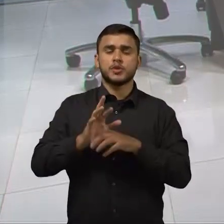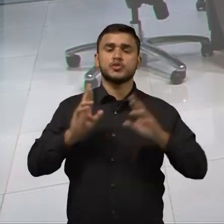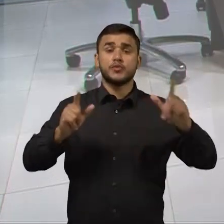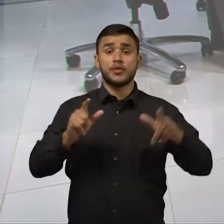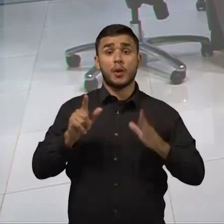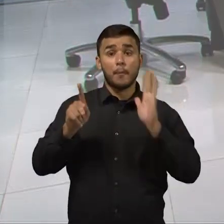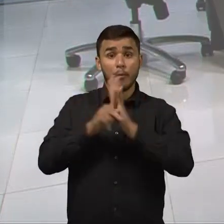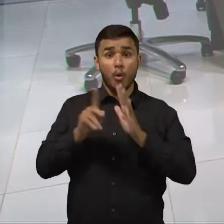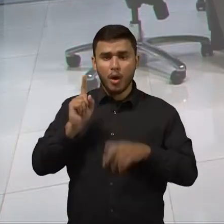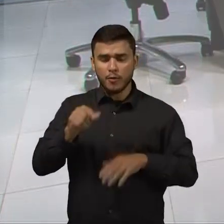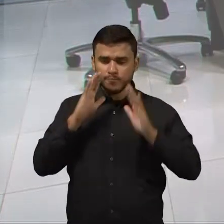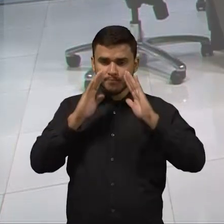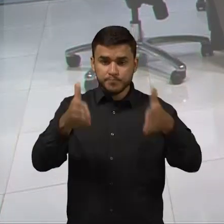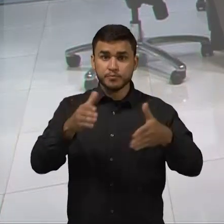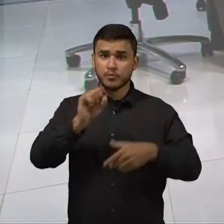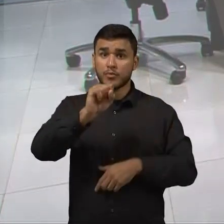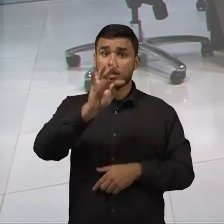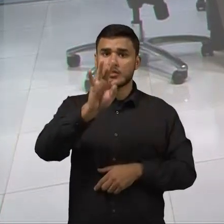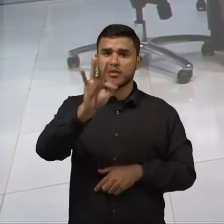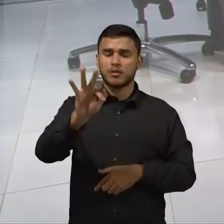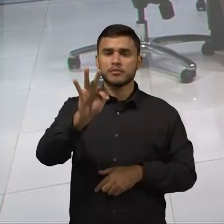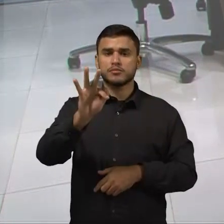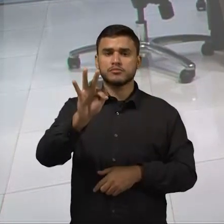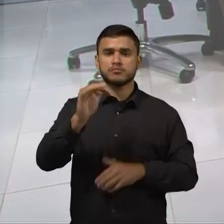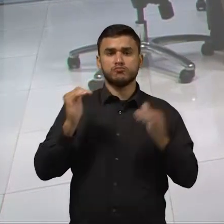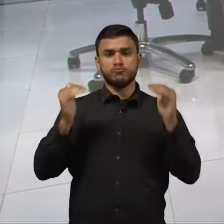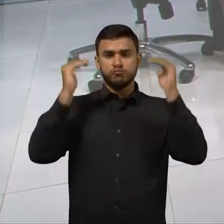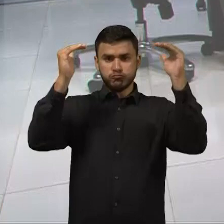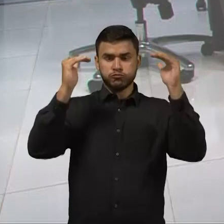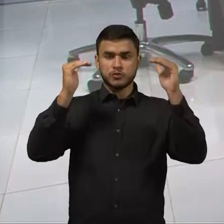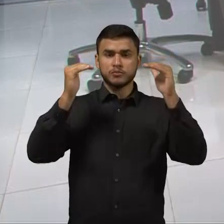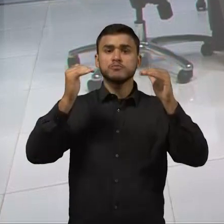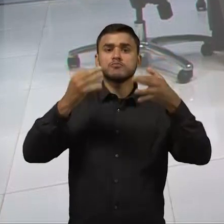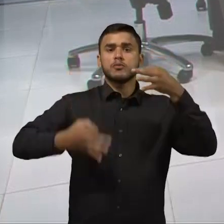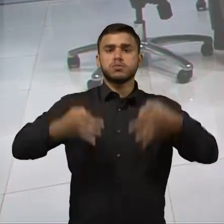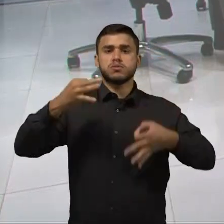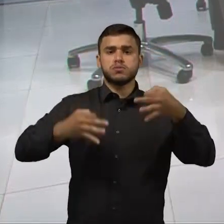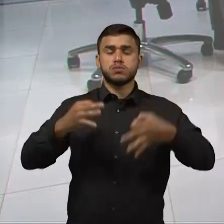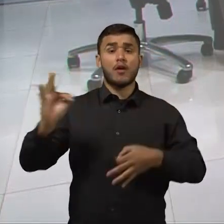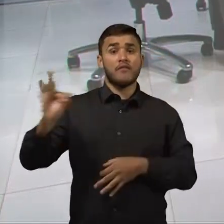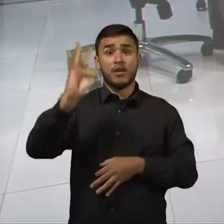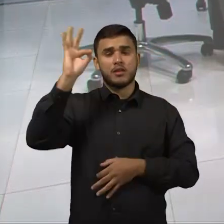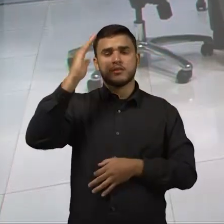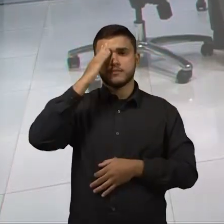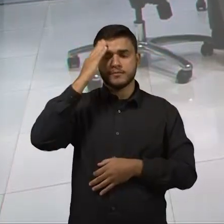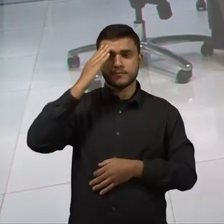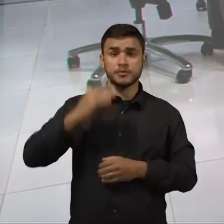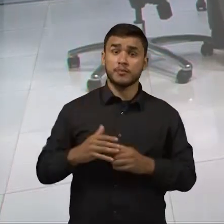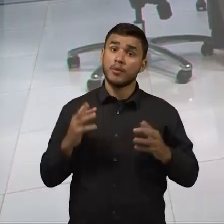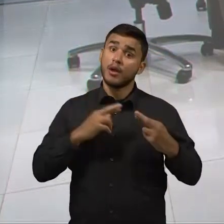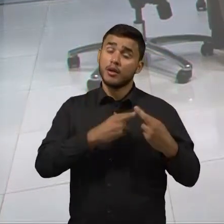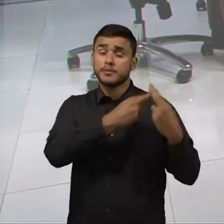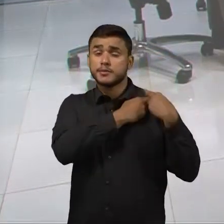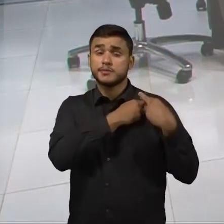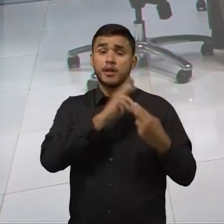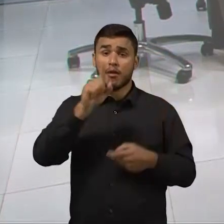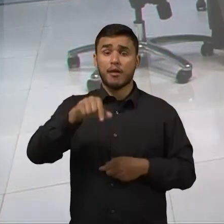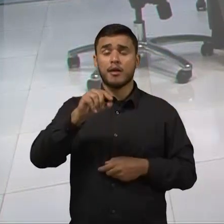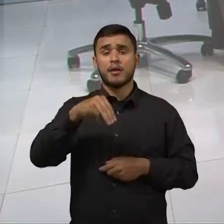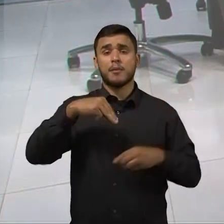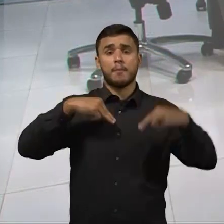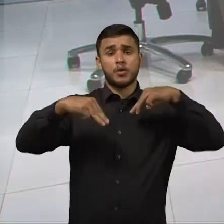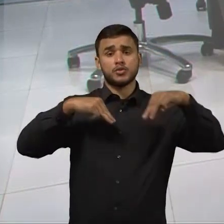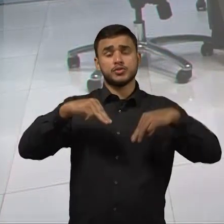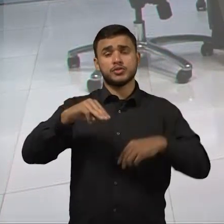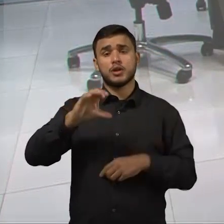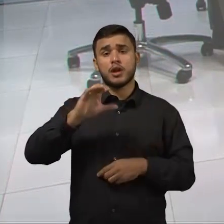diferente. Então, a responsabilidade é da ministra. Que preferiu dizer que não Por que cederia ela, à pressão, ou seja, ela está por isso não apenas votei. respondendo ao impacto